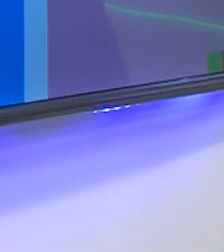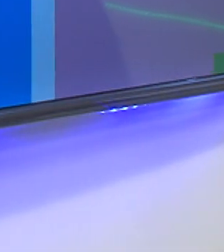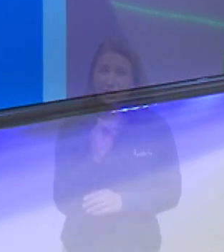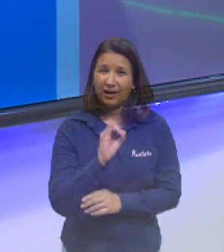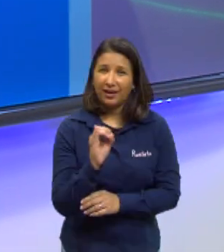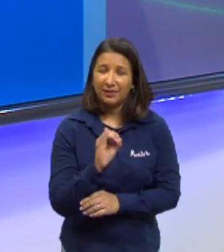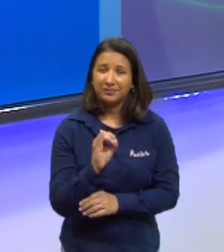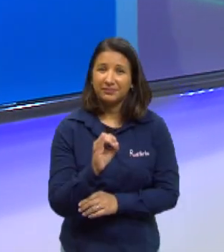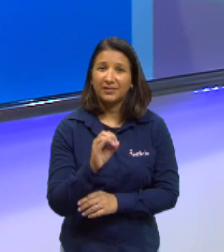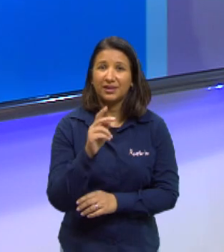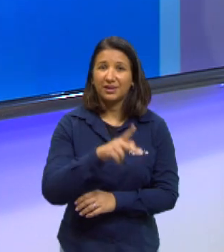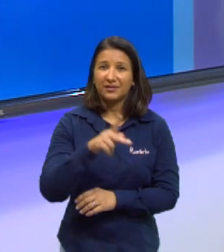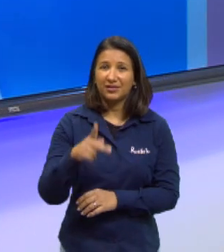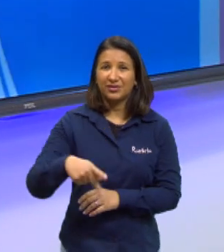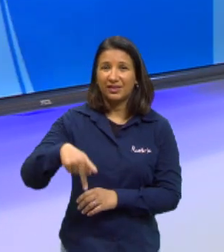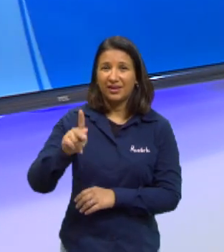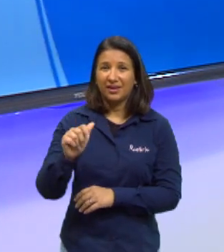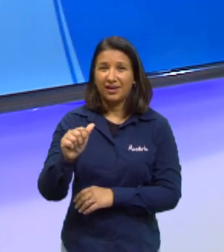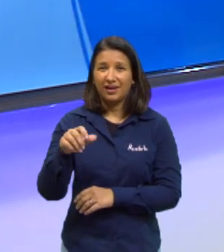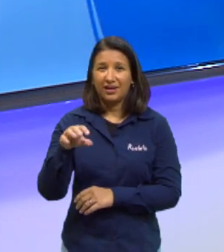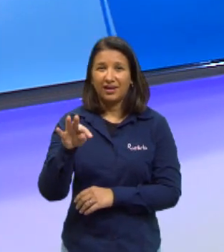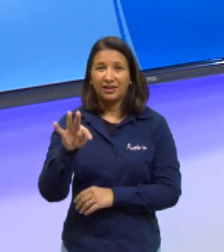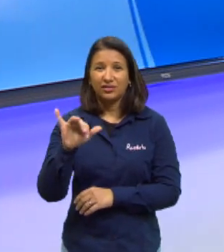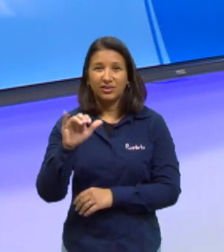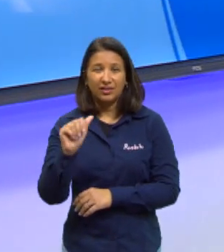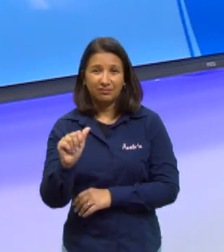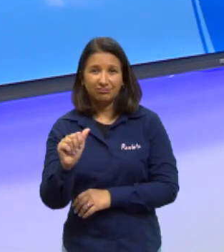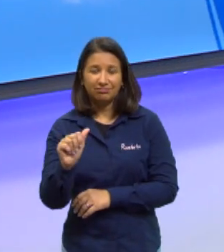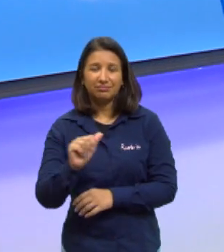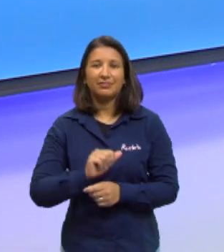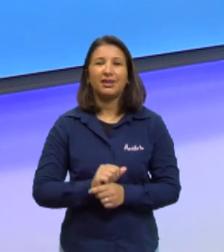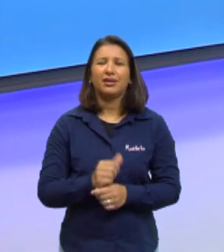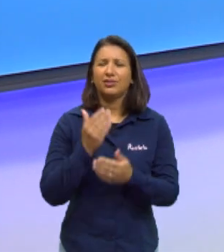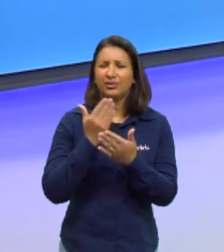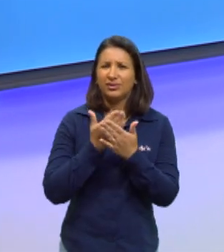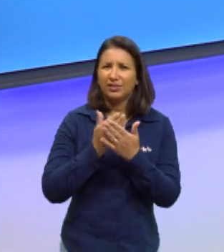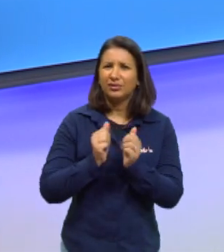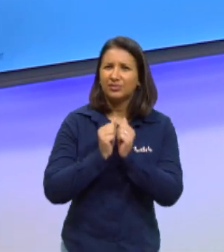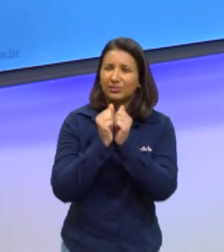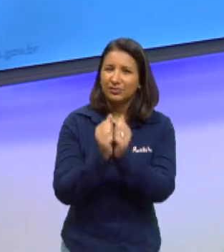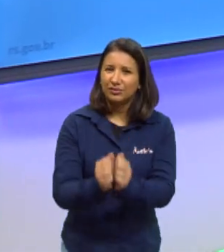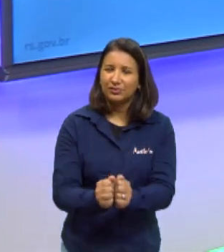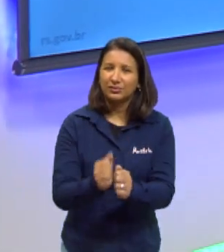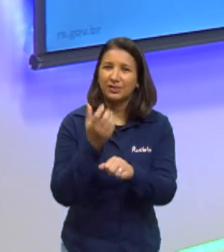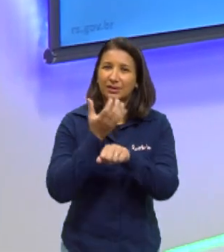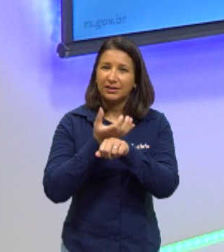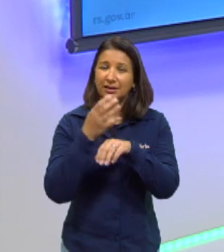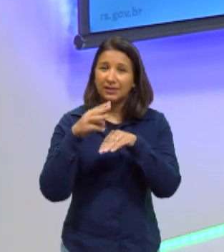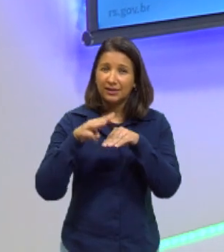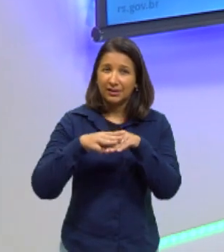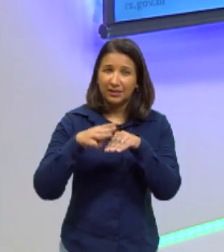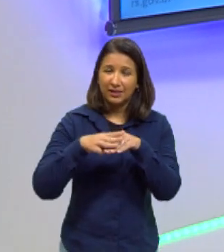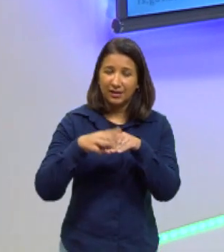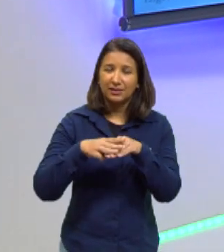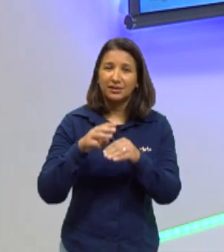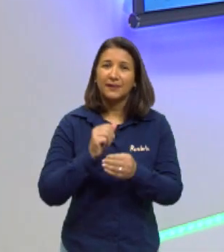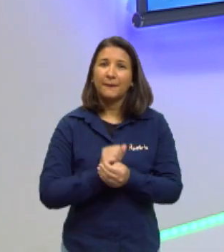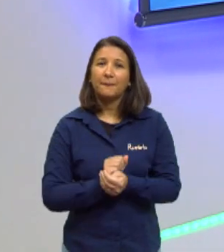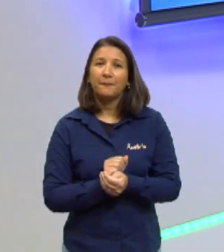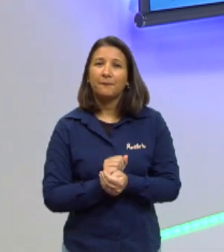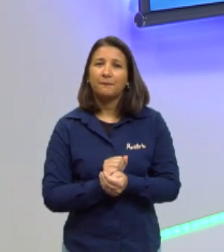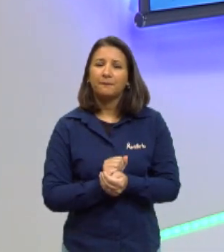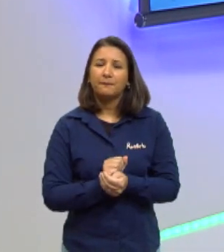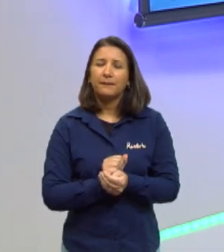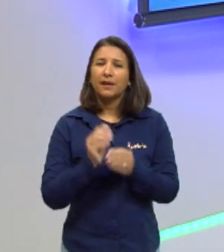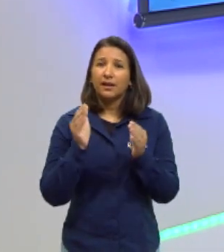pessoal, eu sou a professora Kátia Rocha, estou estudando com vocês matemática, o Enem. Nós estamos no